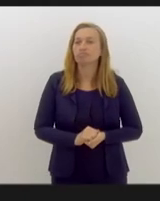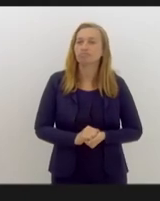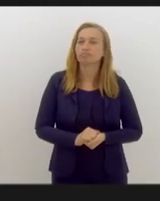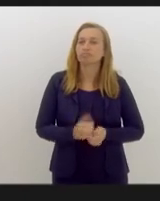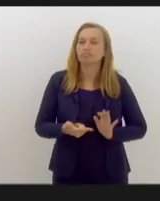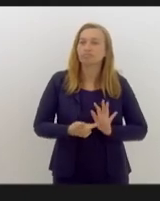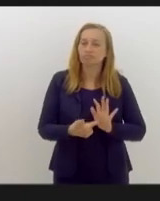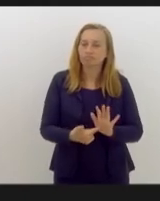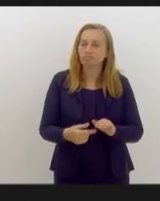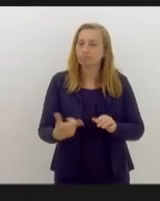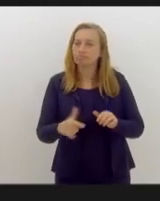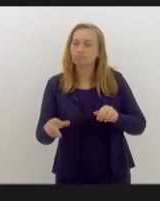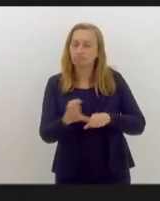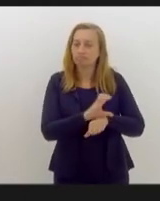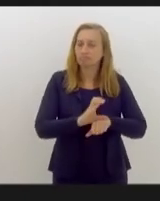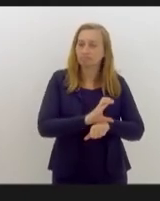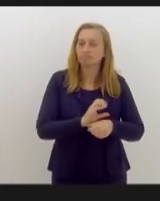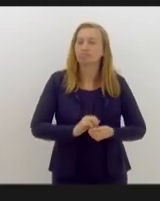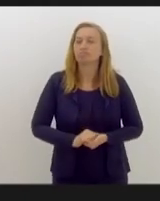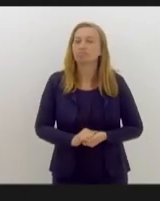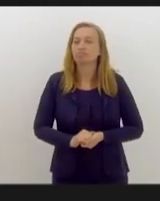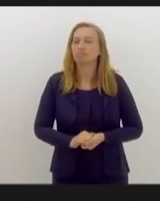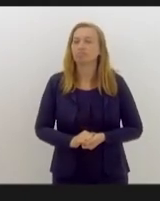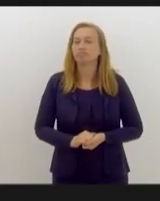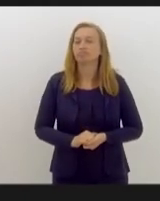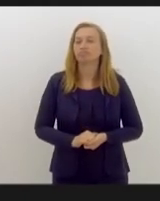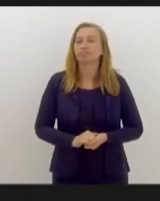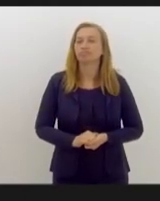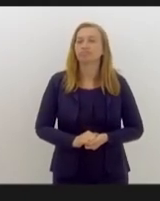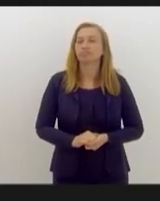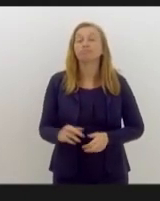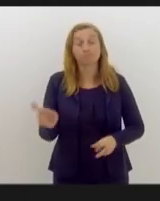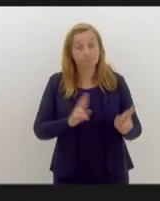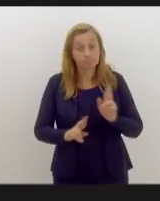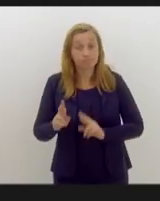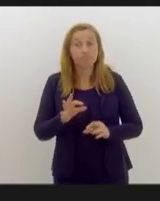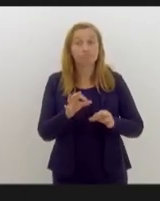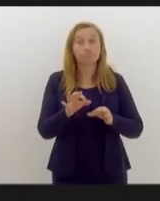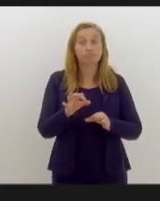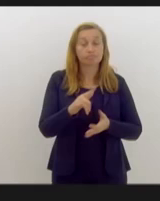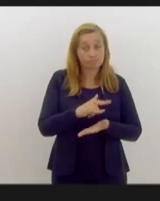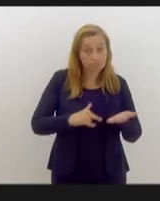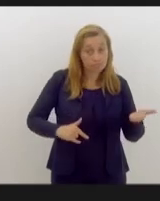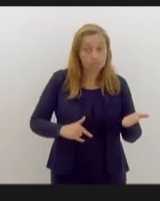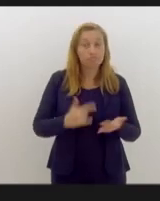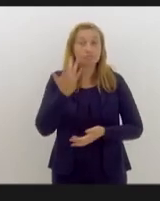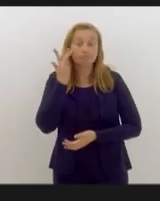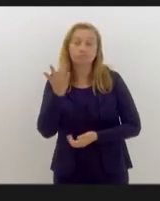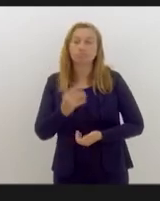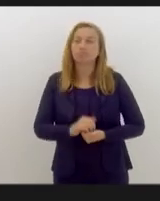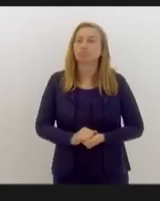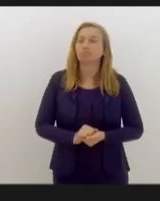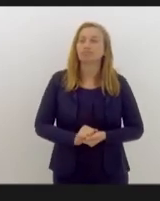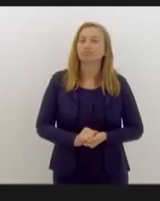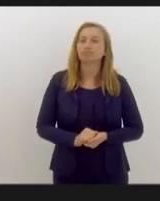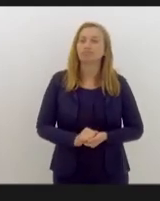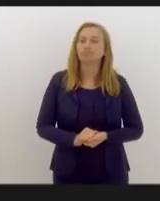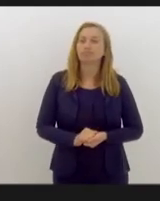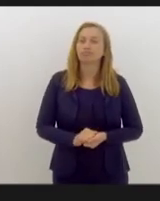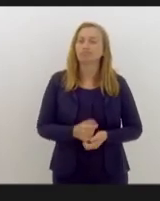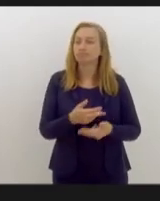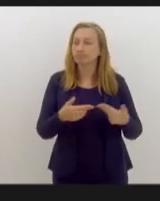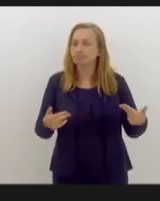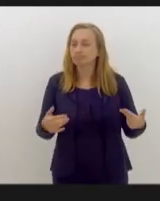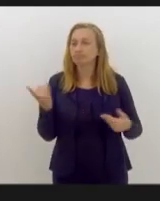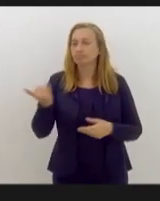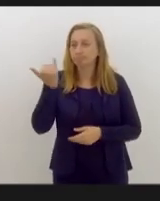apontando a inconstitucionalidade, enfim. E em relação ao plano, eu acho que muitas